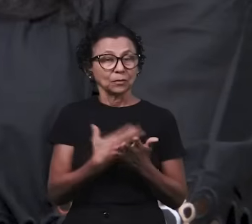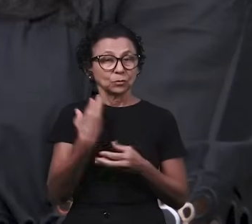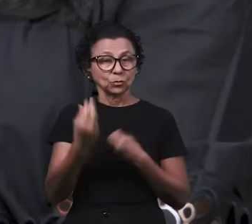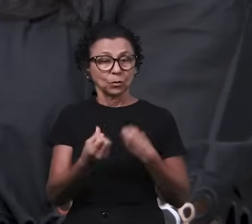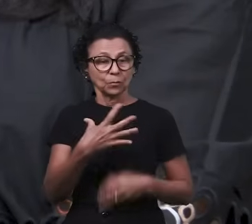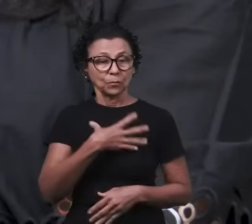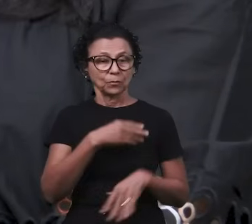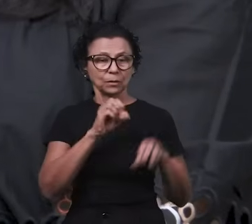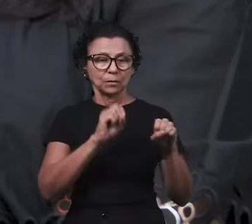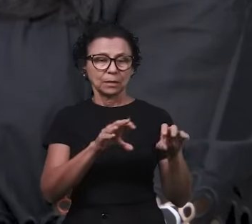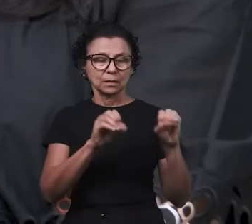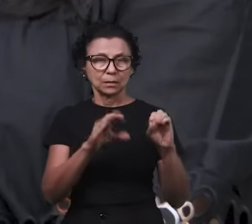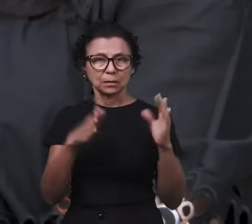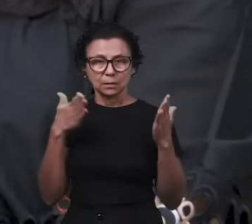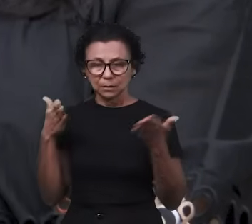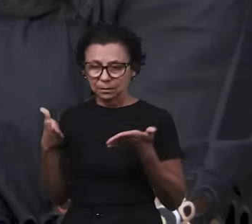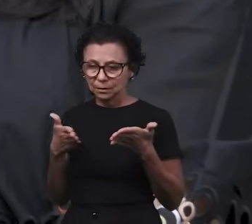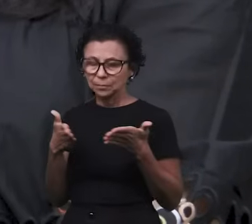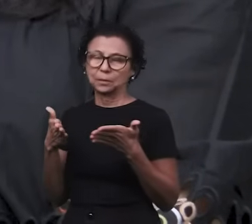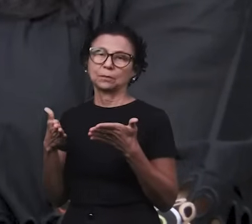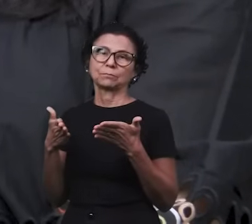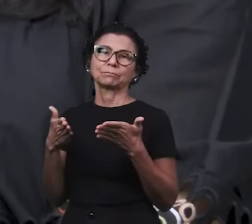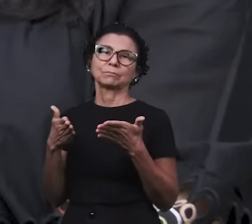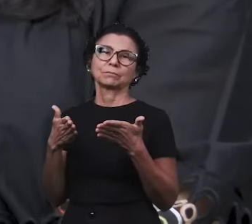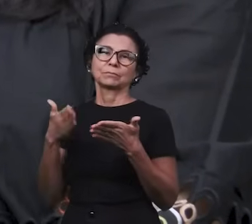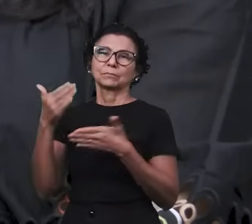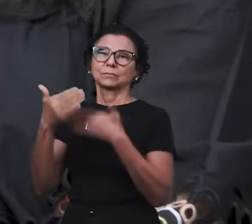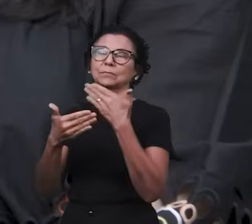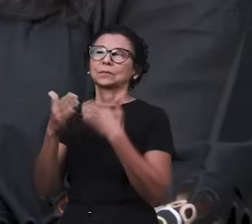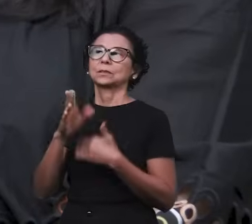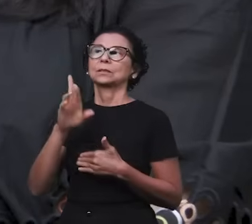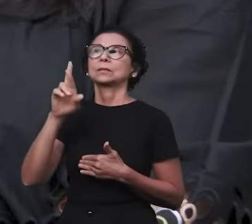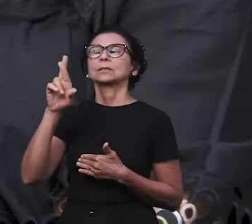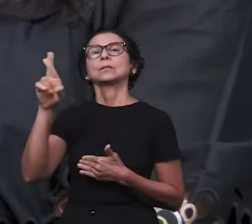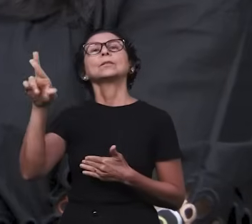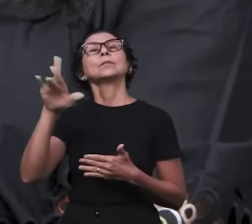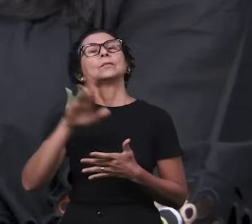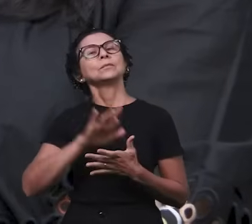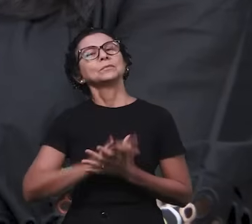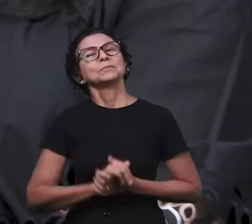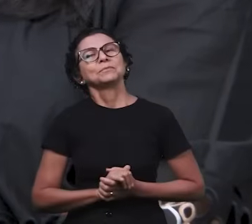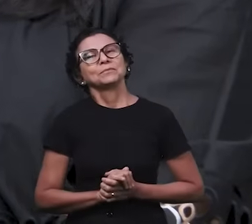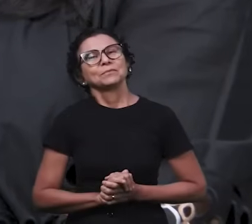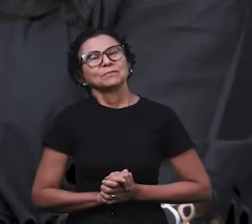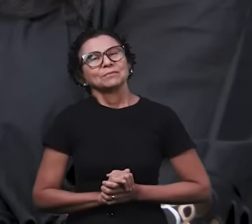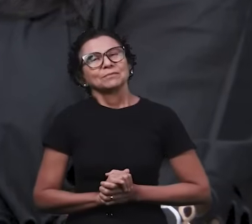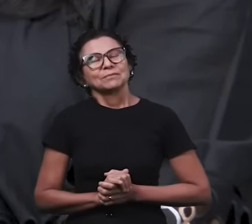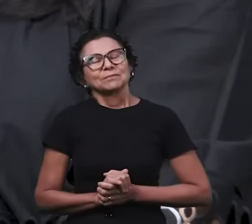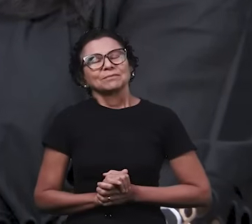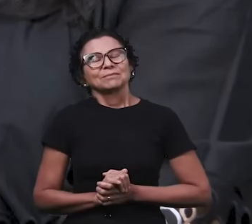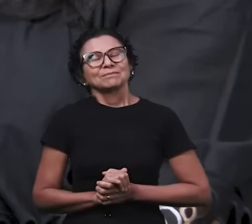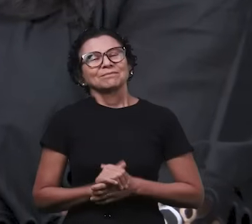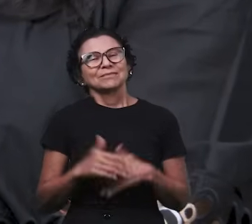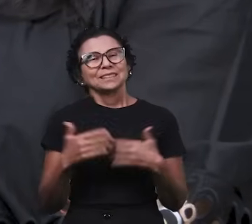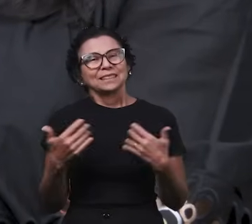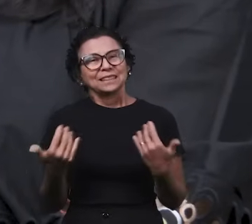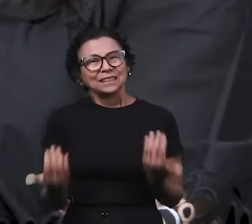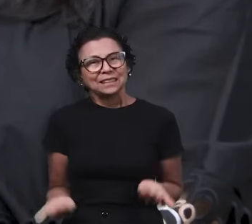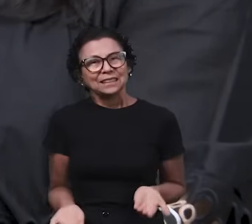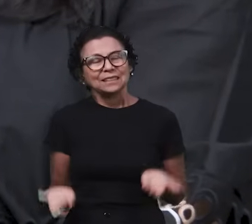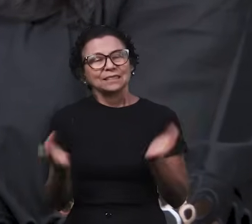nossos filhos nesse caminho tão precioso. E por mais essa preciosa contribuição no nosso programa,